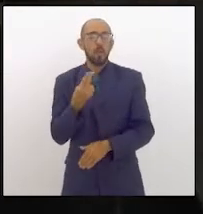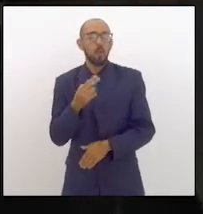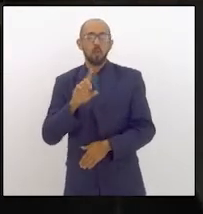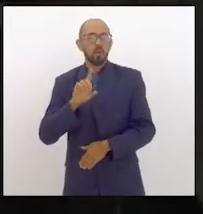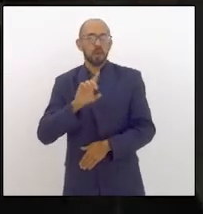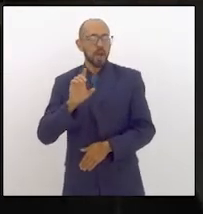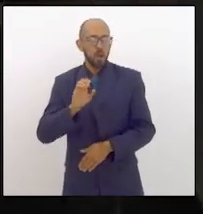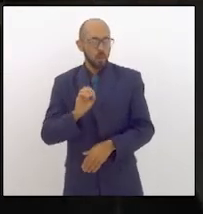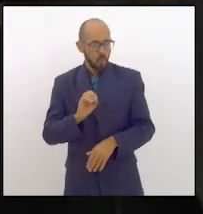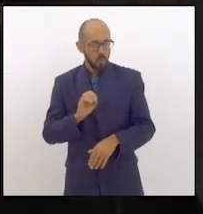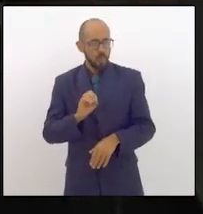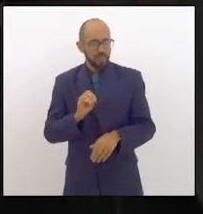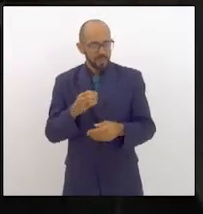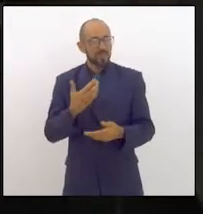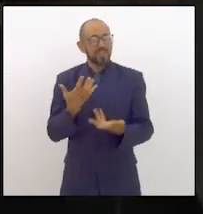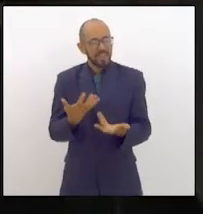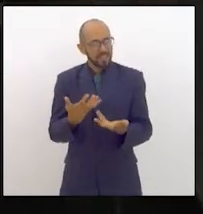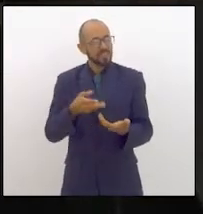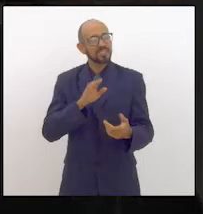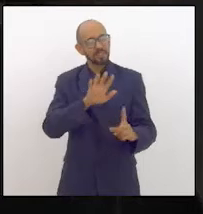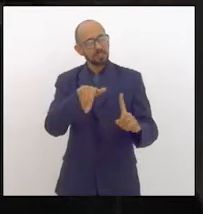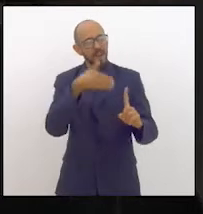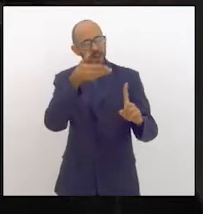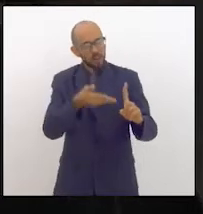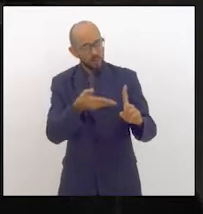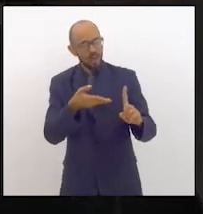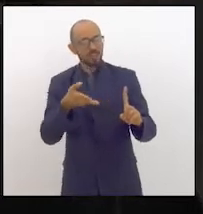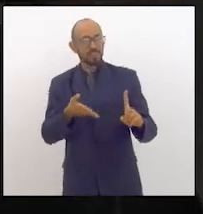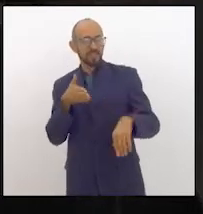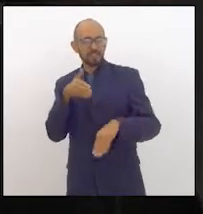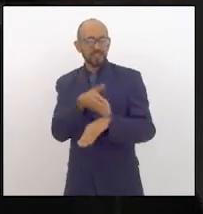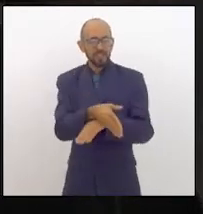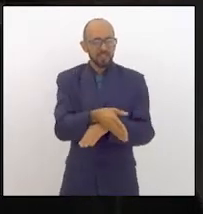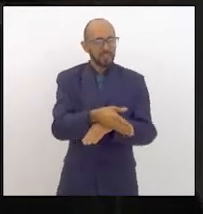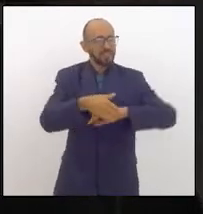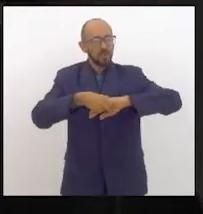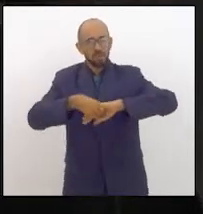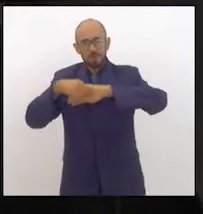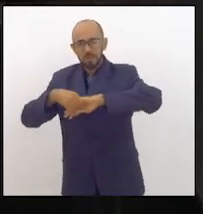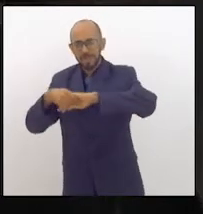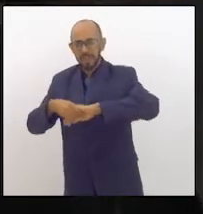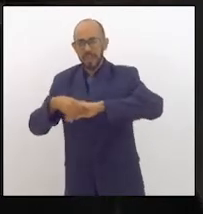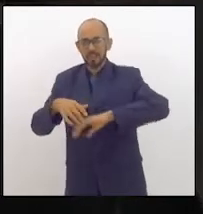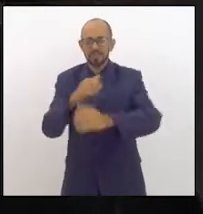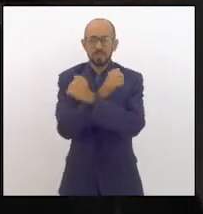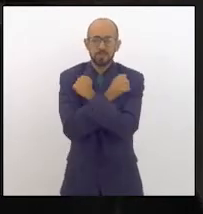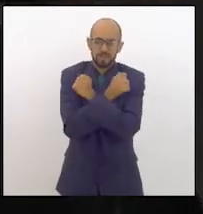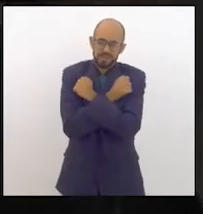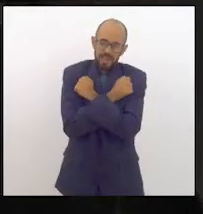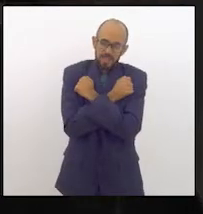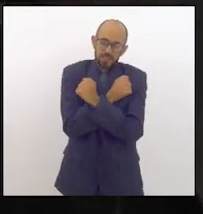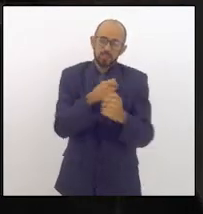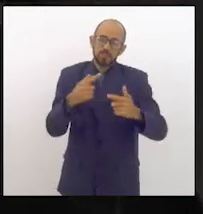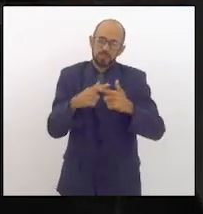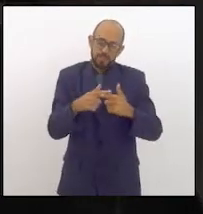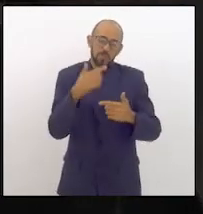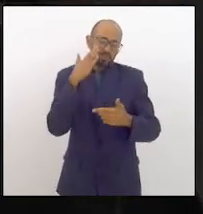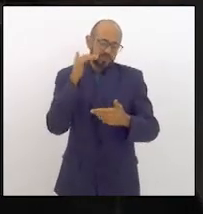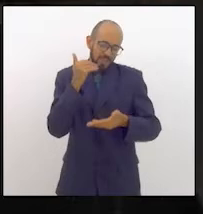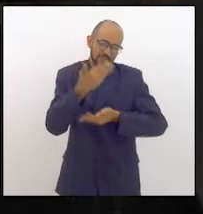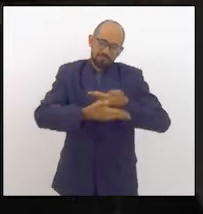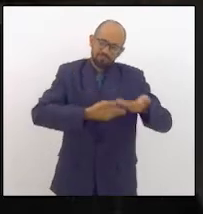não eu quero ter sempre a a fazer de entrar aqui poder cumprimentá-los e abraçá-los porque eu sei que o carinho é